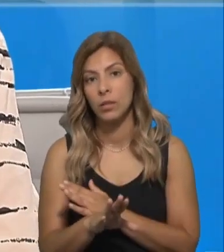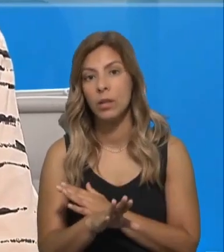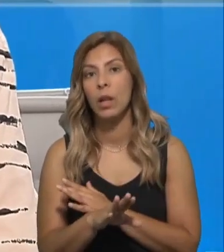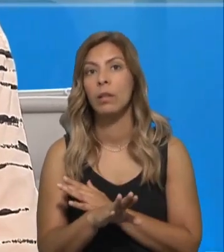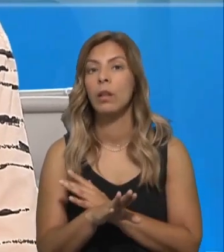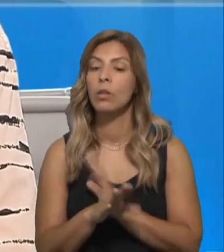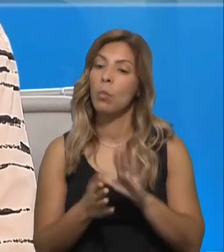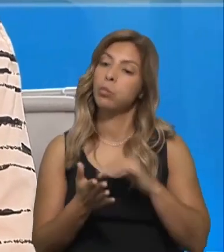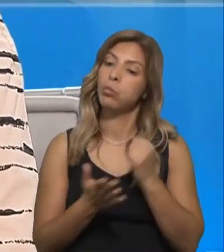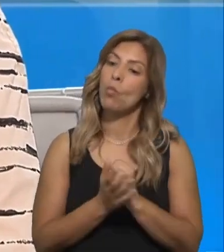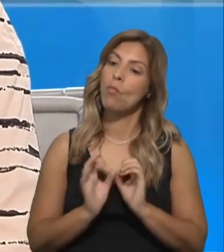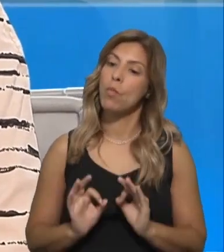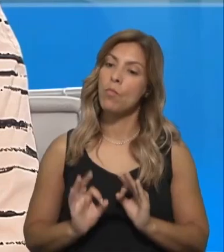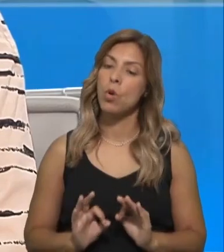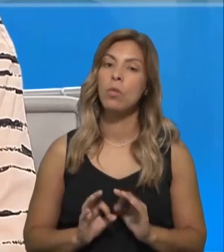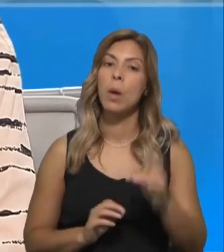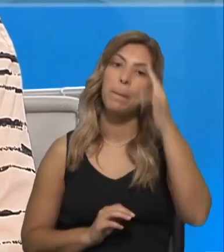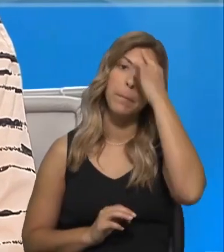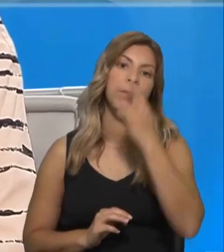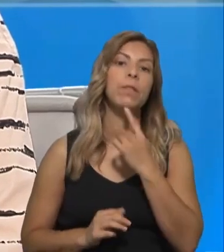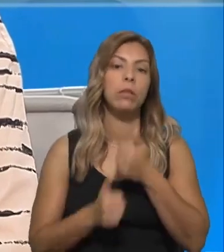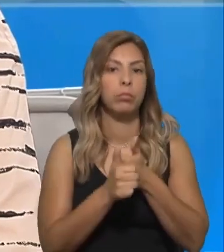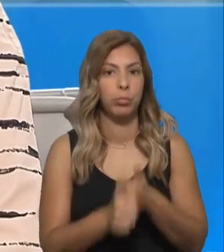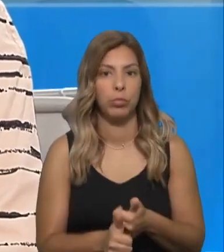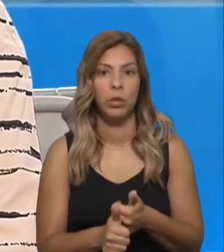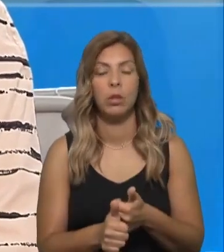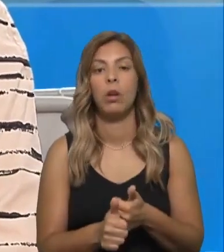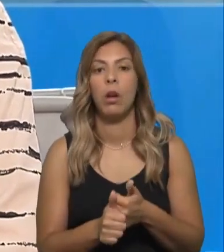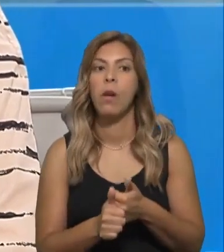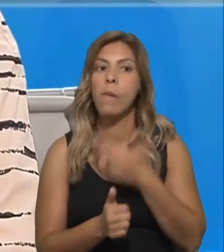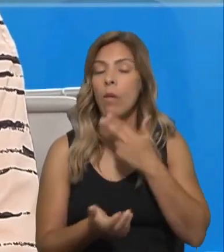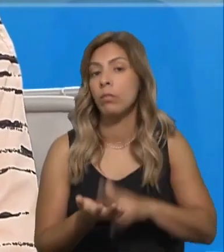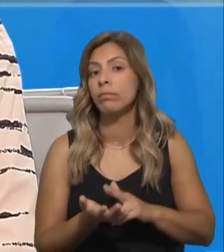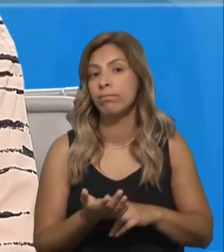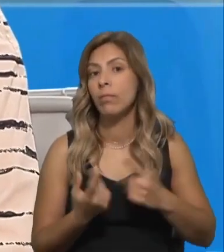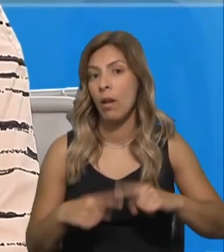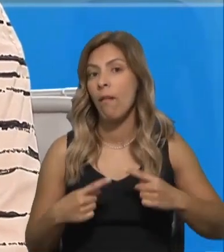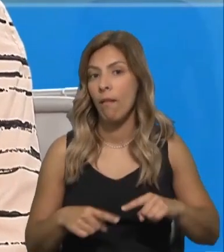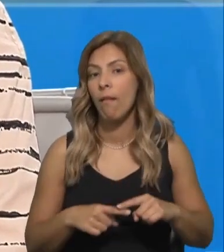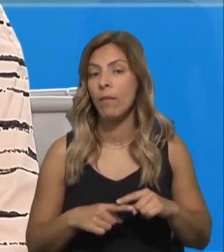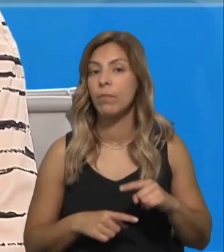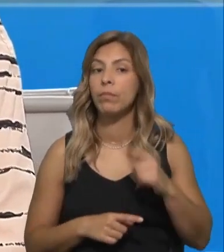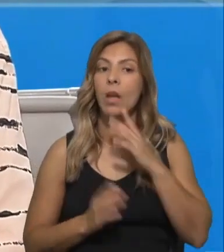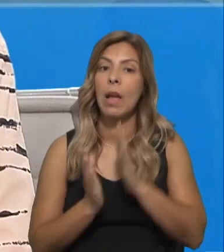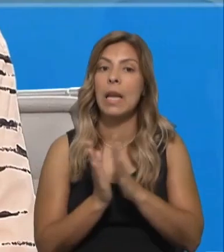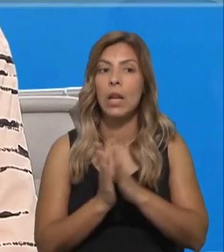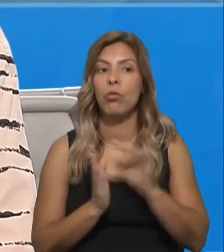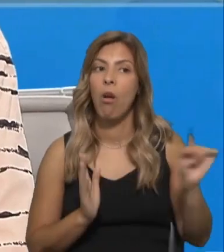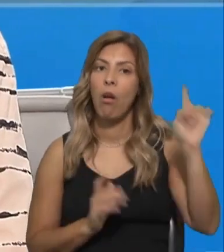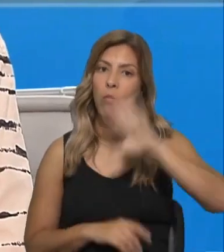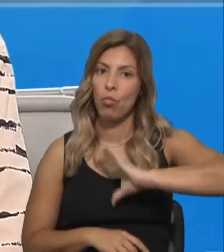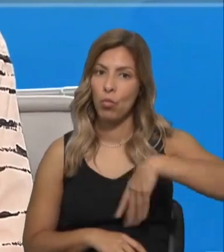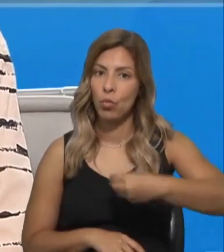conclave onde fez um perfil incrível, muito realista, sobre a Igreja no mundo, sobre as dificuldades que muitas